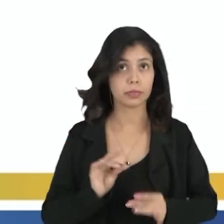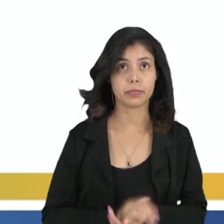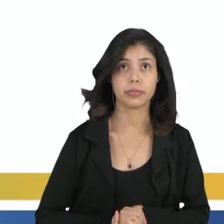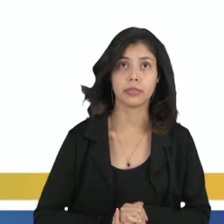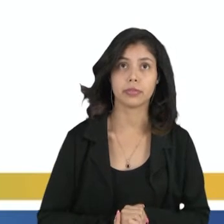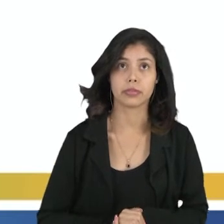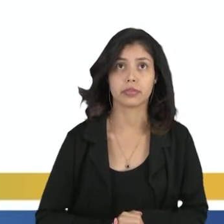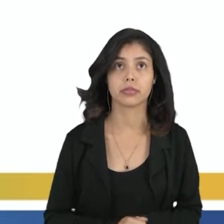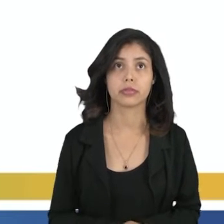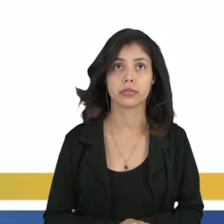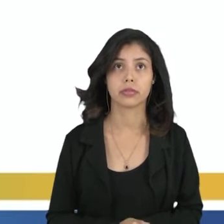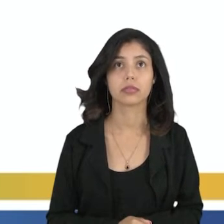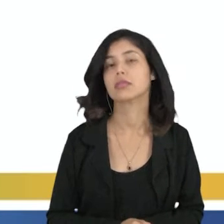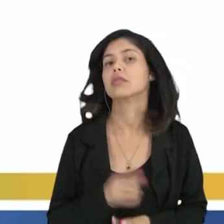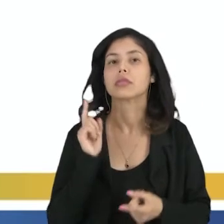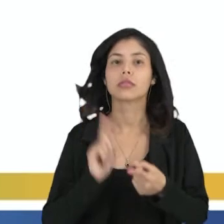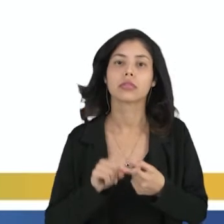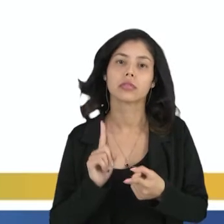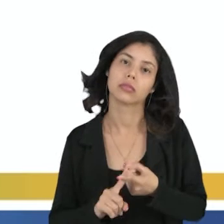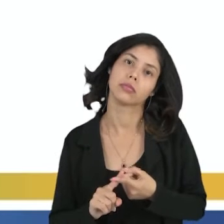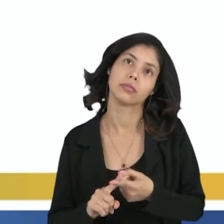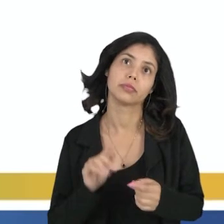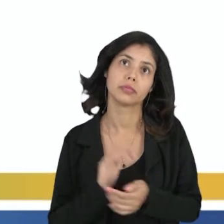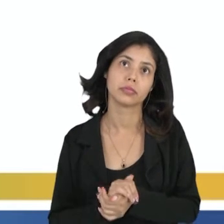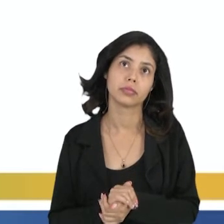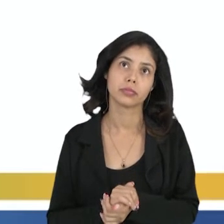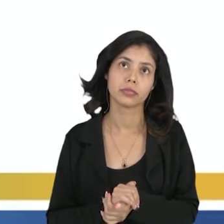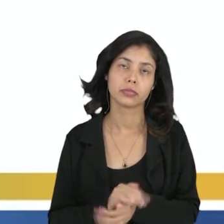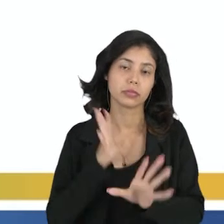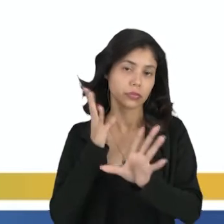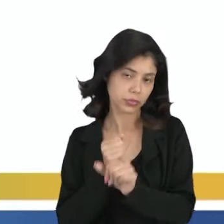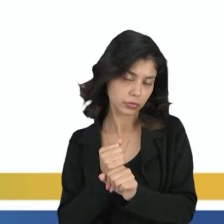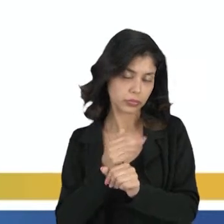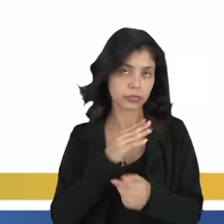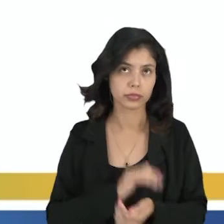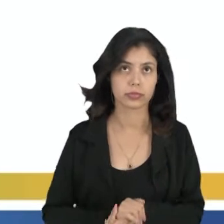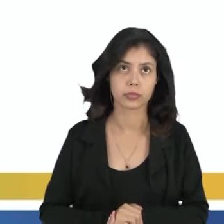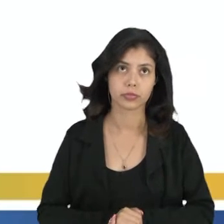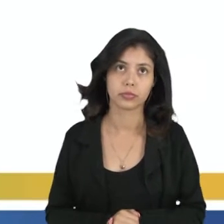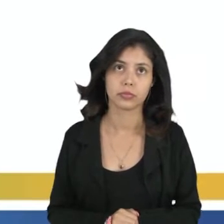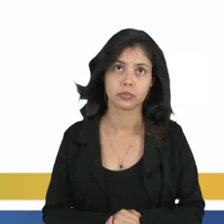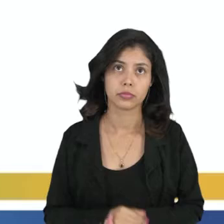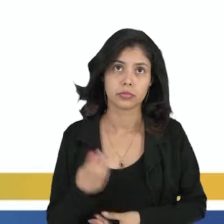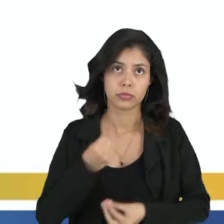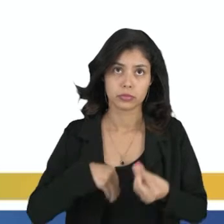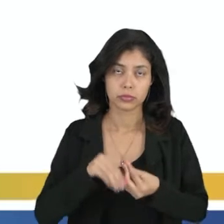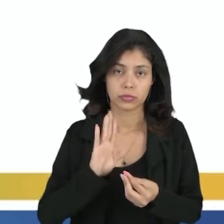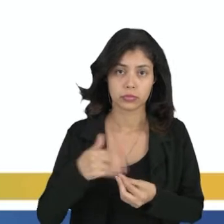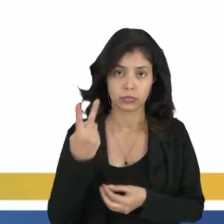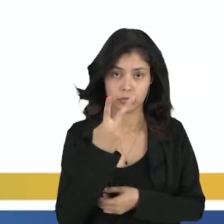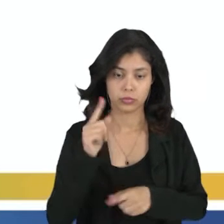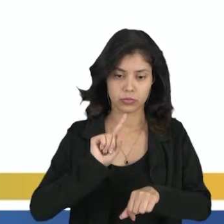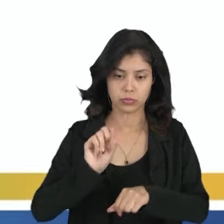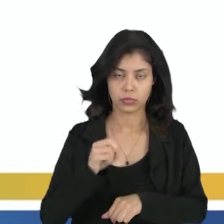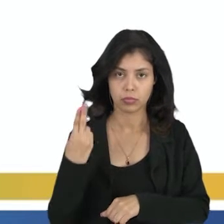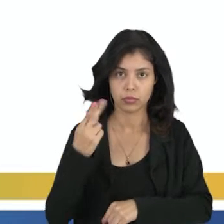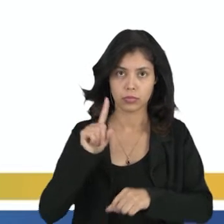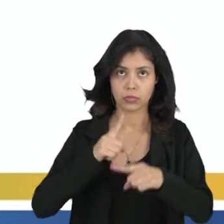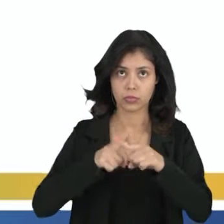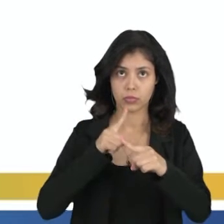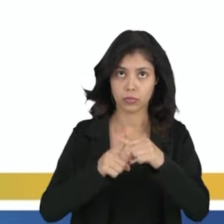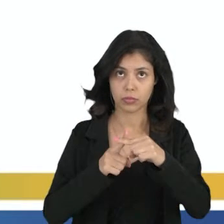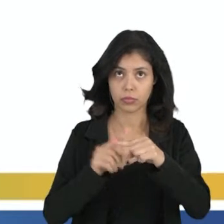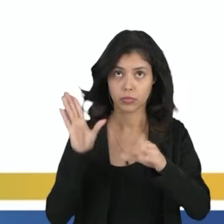delas, ok? Primeiro, reação de síntese ou adição, é em que duas ou